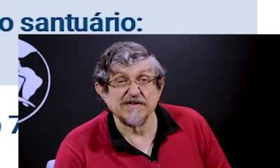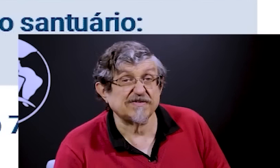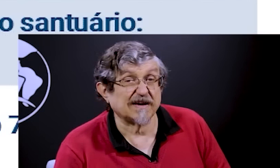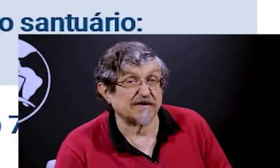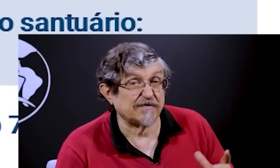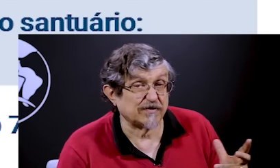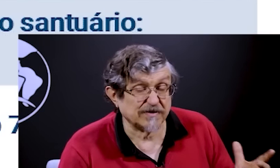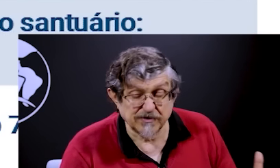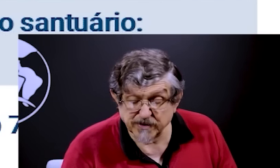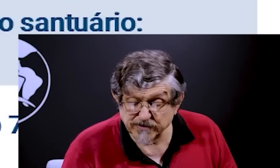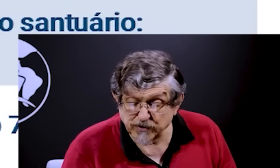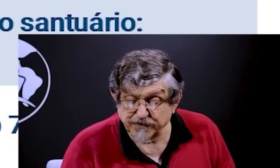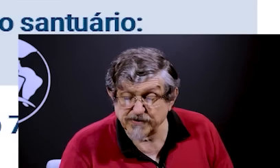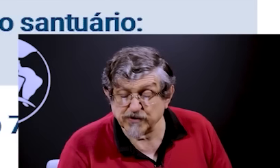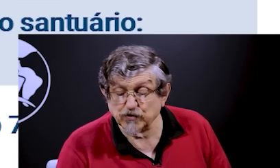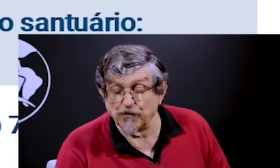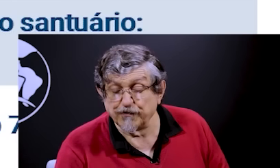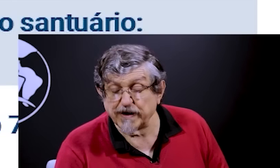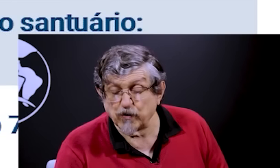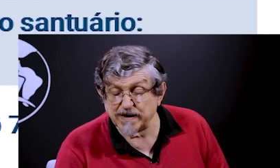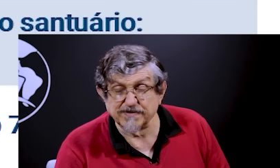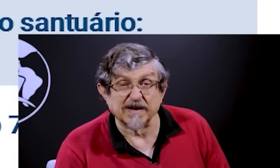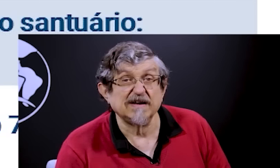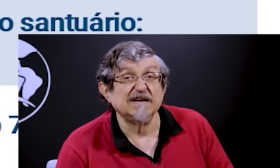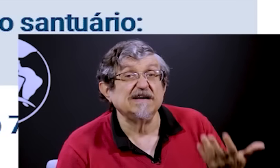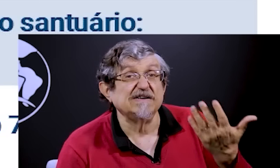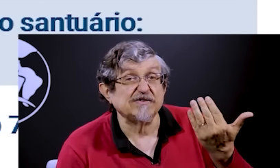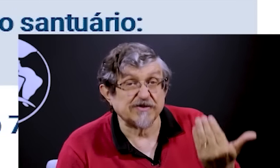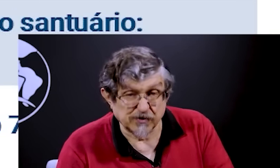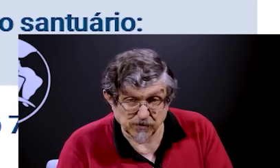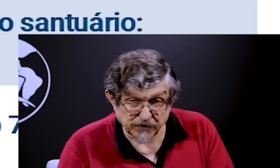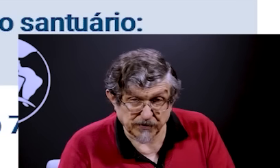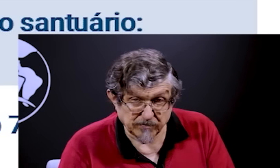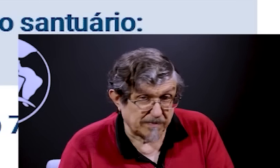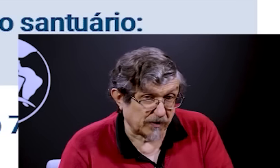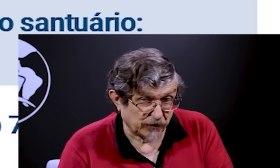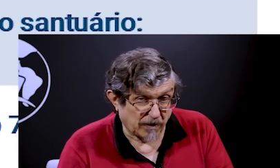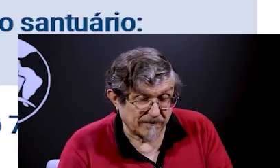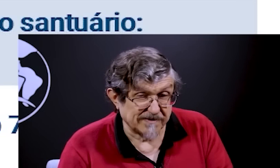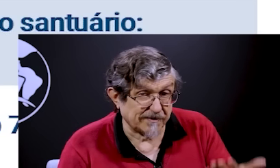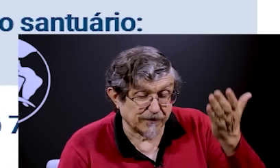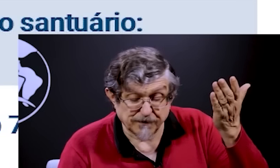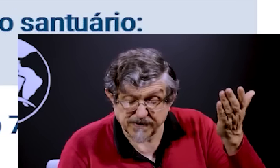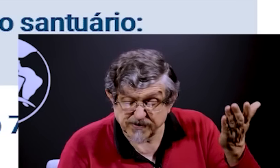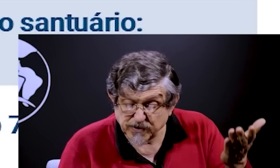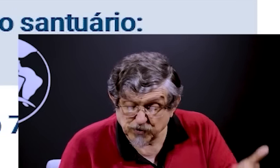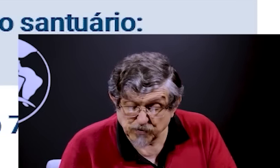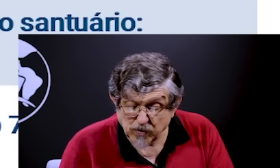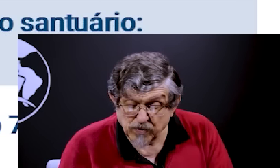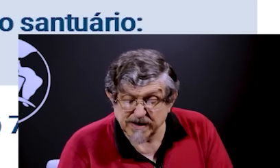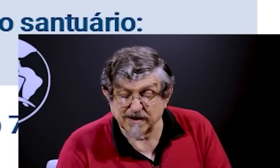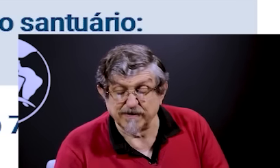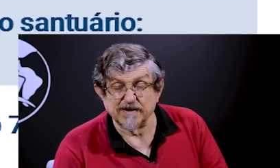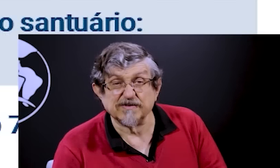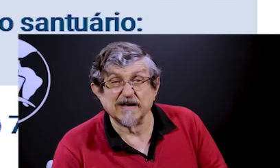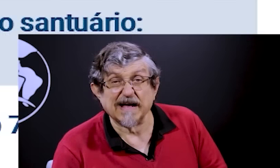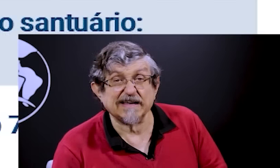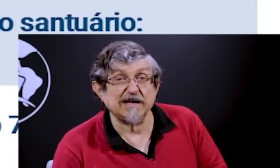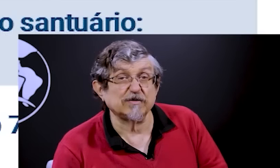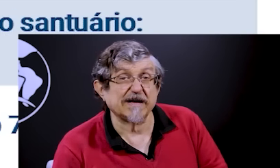esses sacrifícios antigos eram oferecidos com frequência Jesus Hebreus 9 vai dizer foi oferecido de uma única